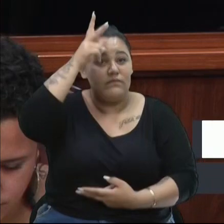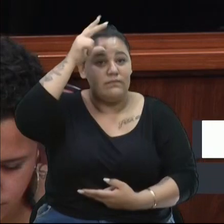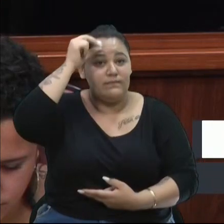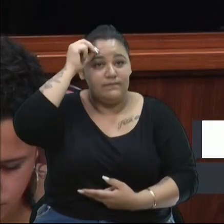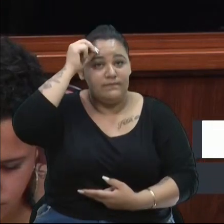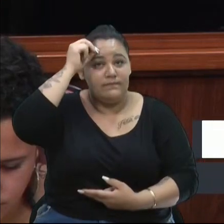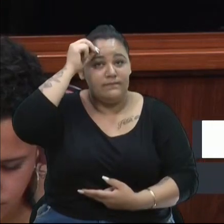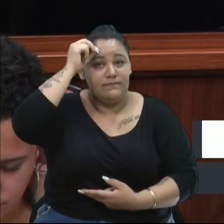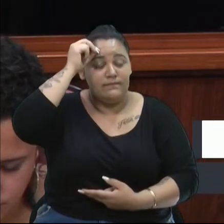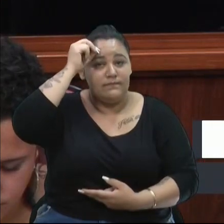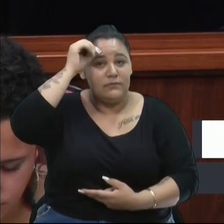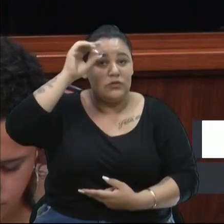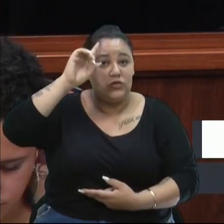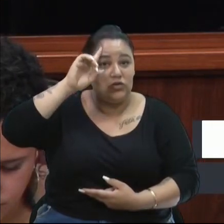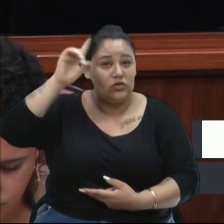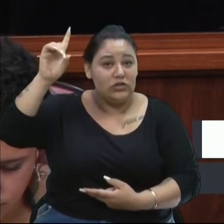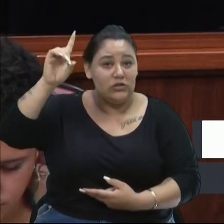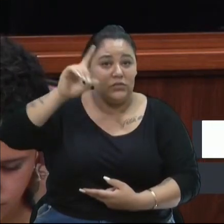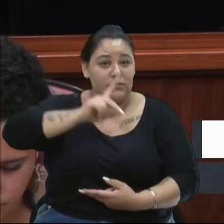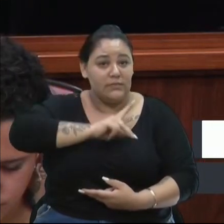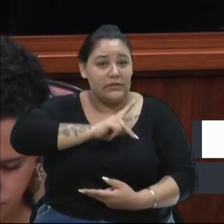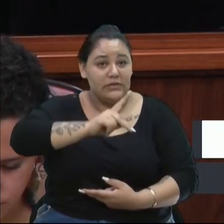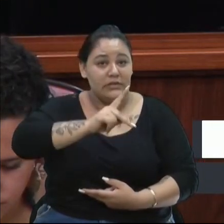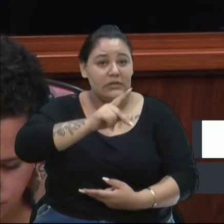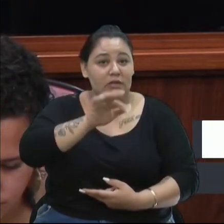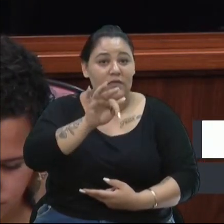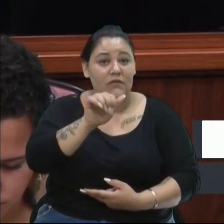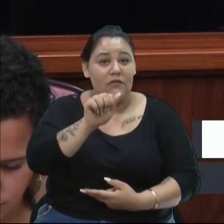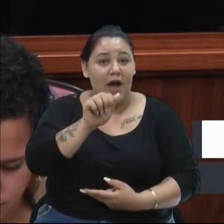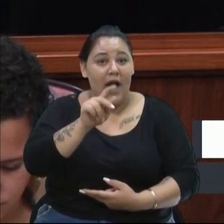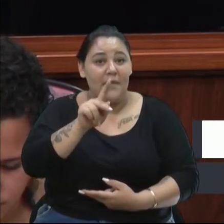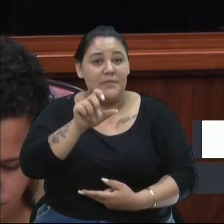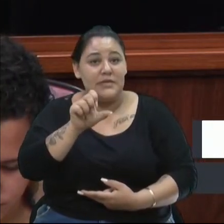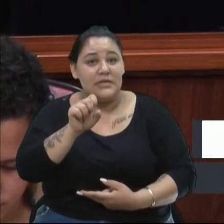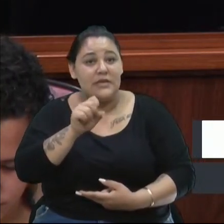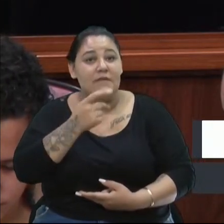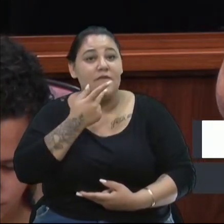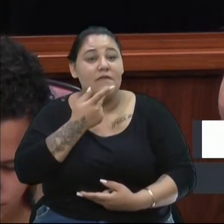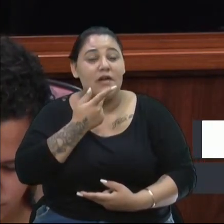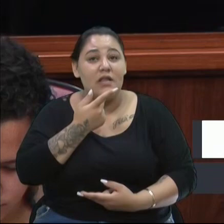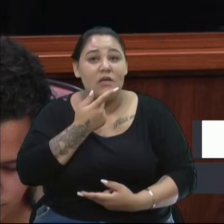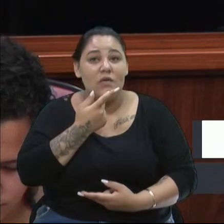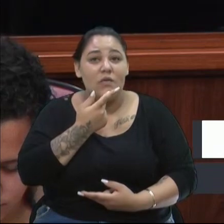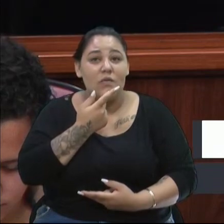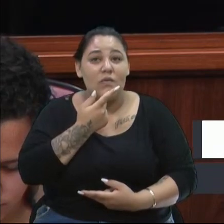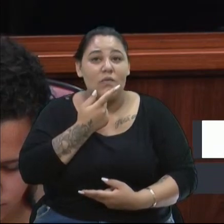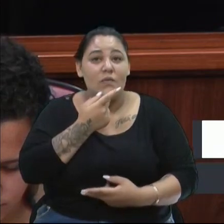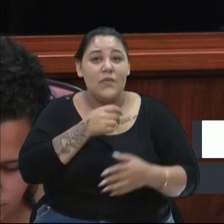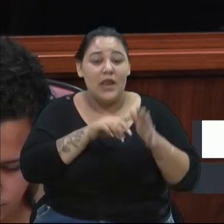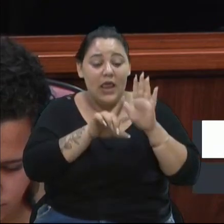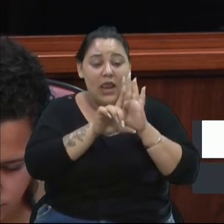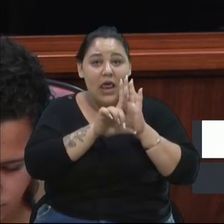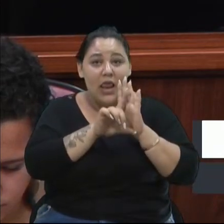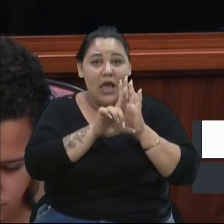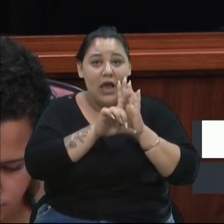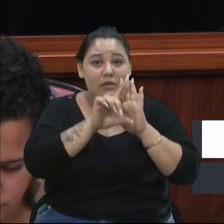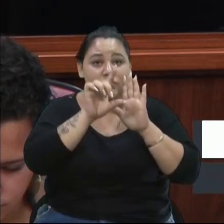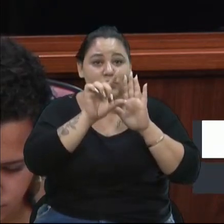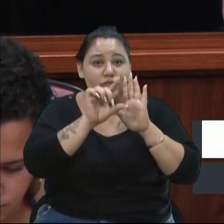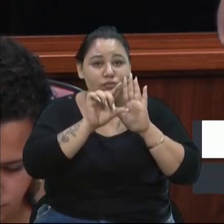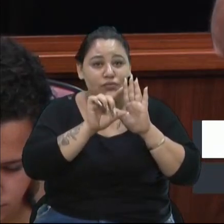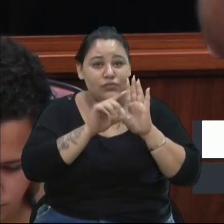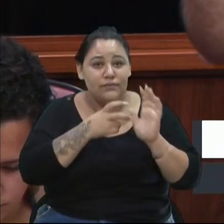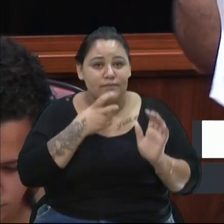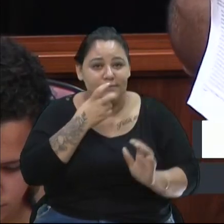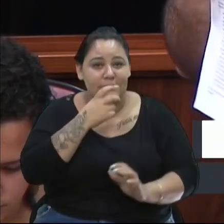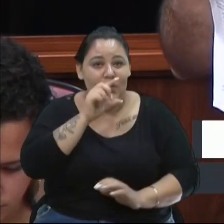o diretor-presidente do FAPS me disse que pela emenda constitucional, o tom foi baixando, assim, sabe?